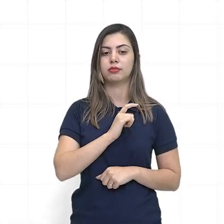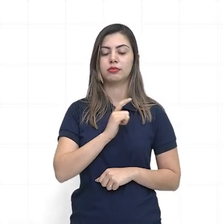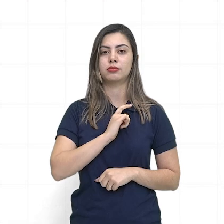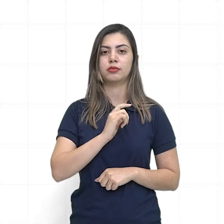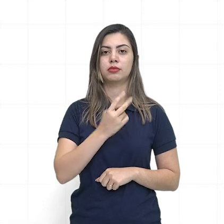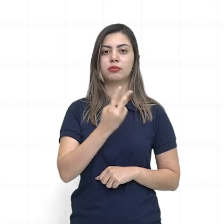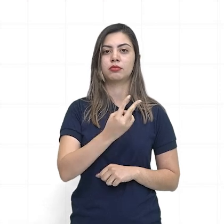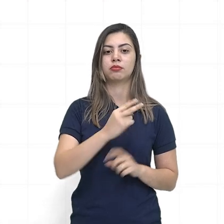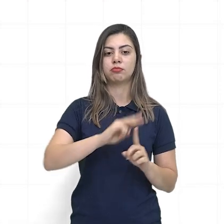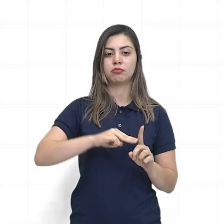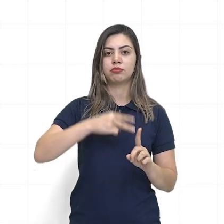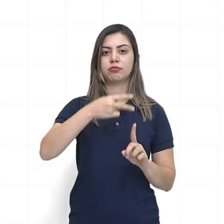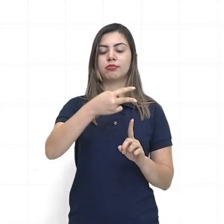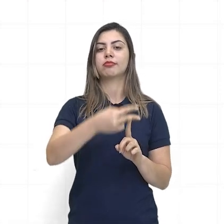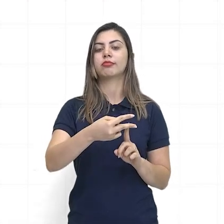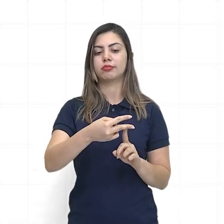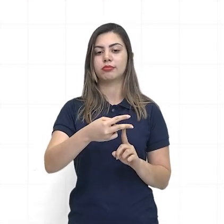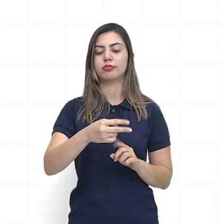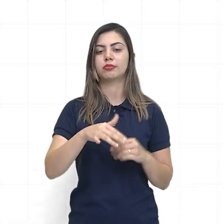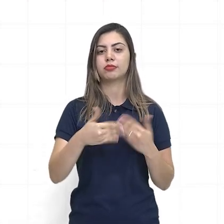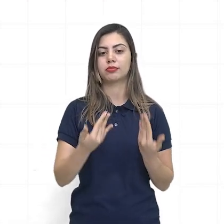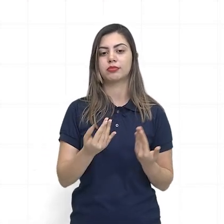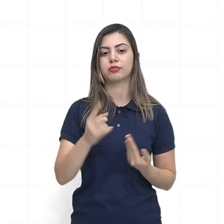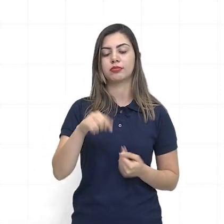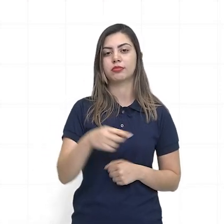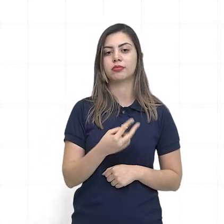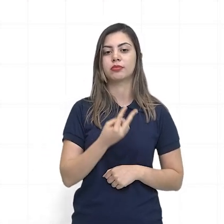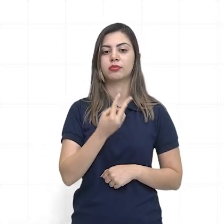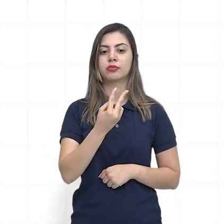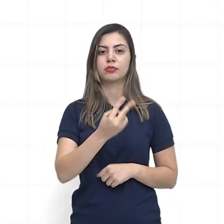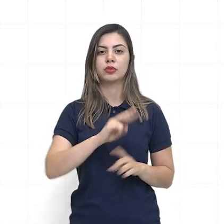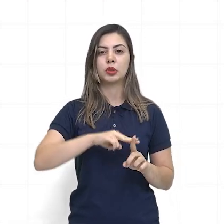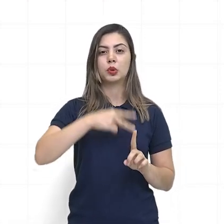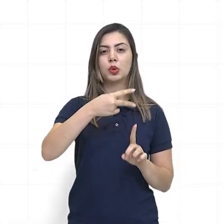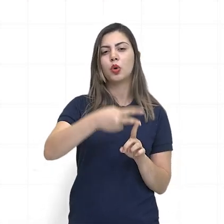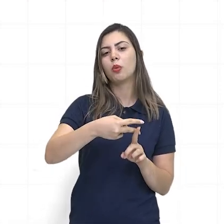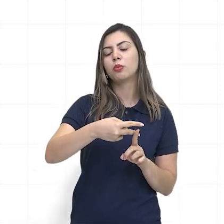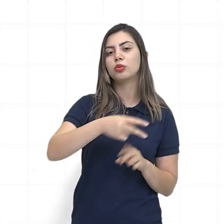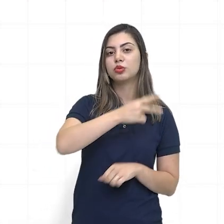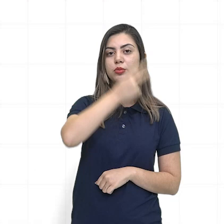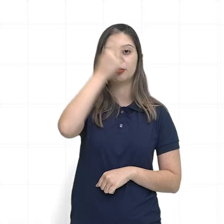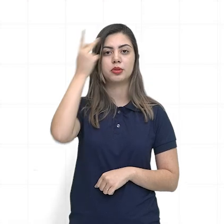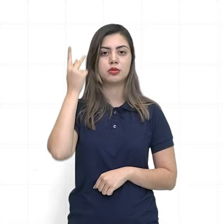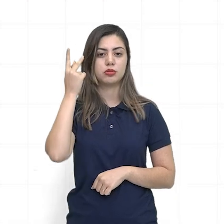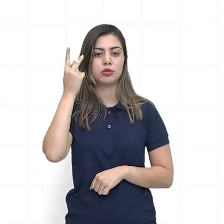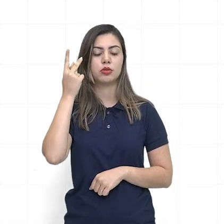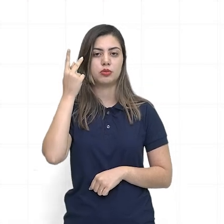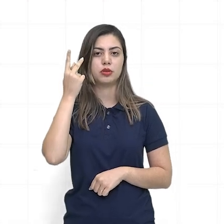então 2 de quê? O dobro de